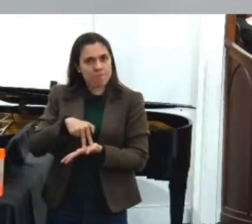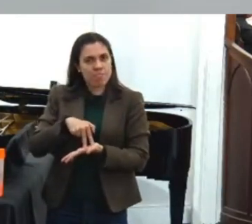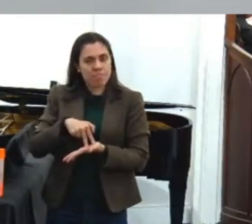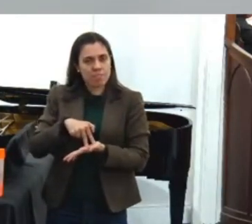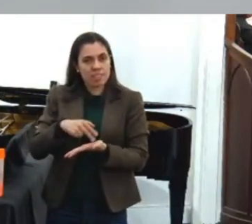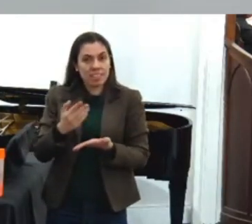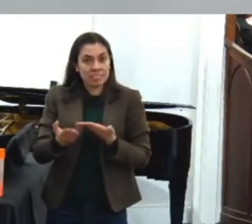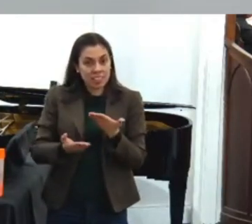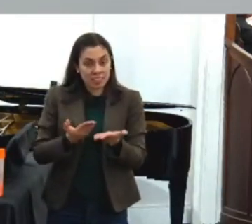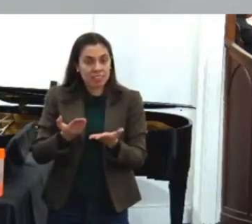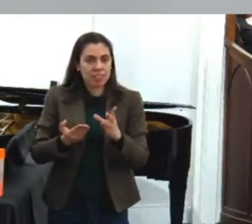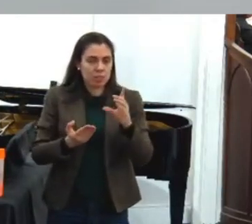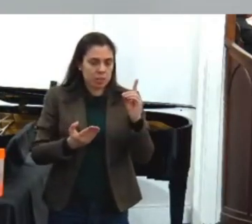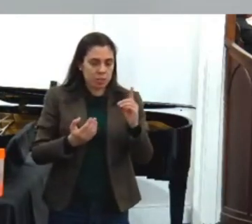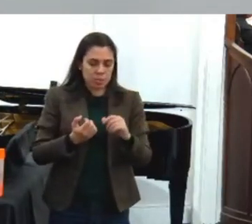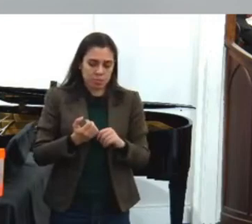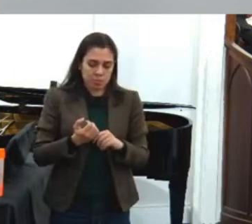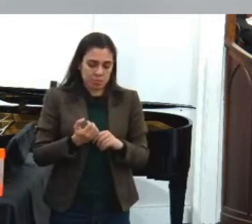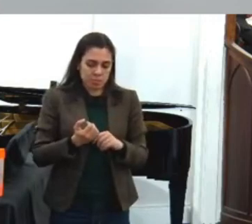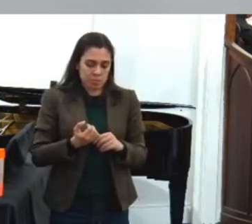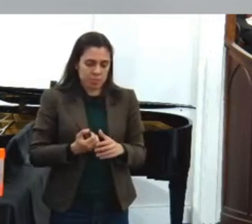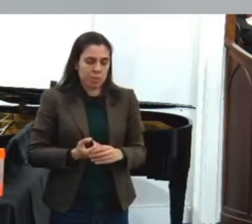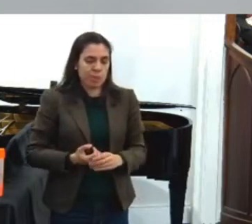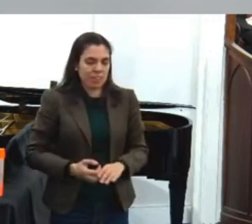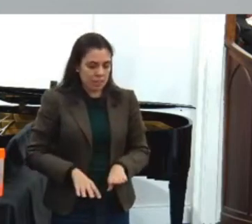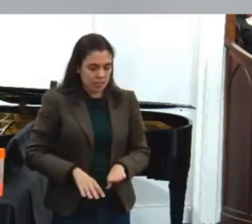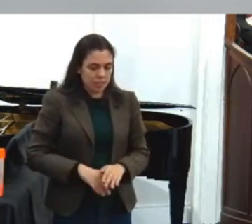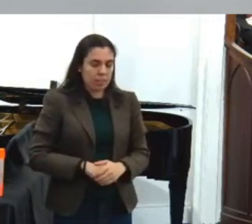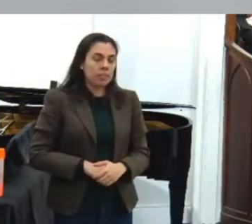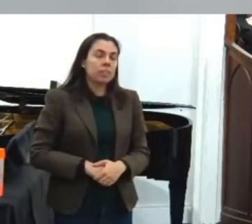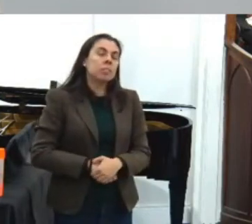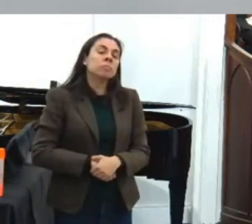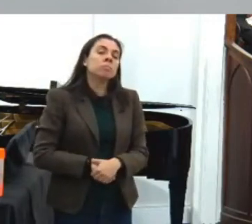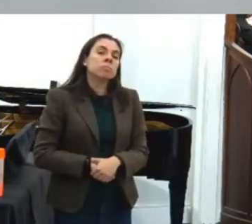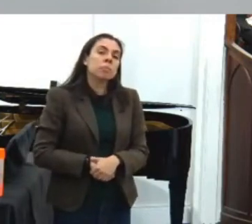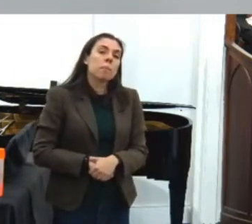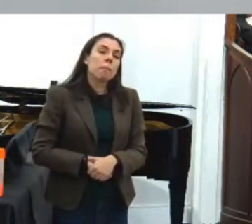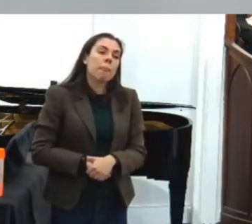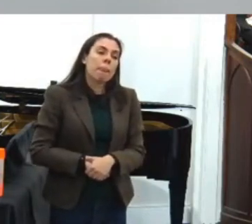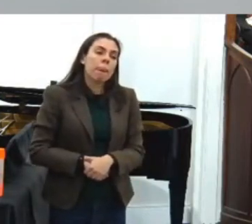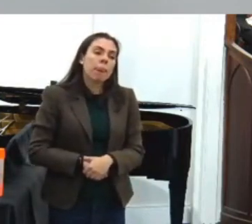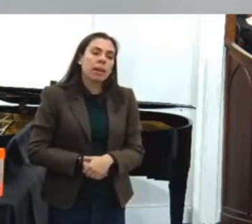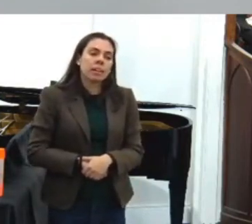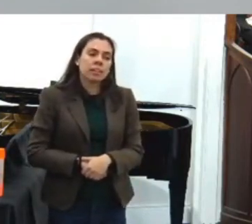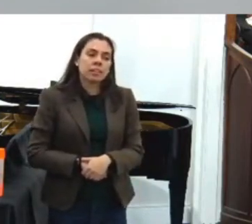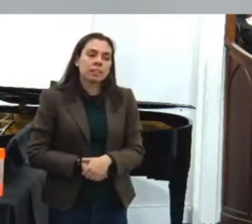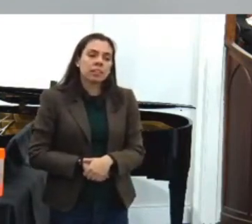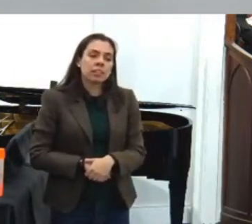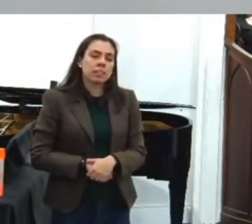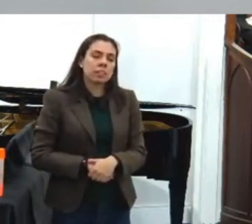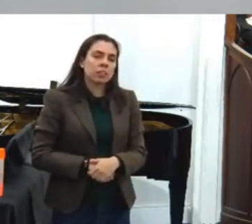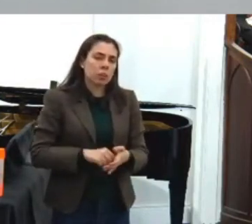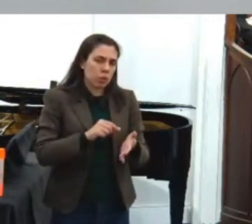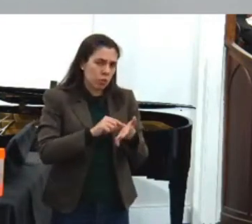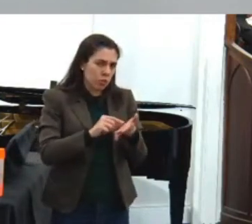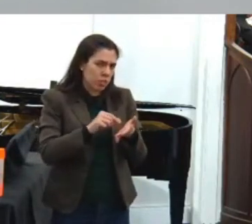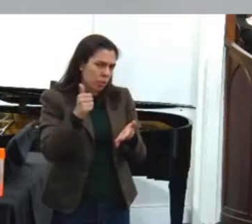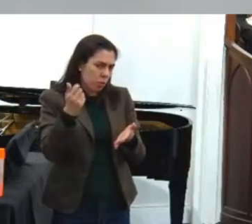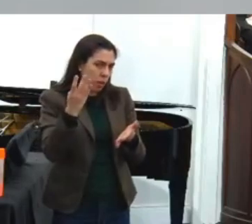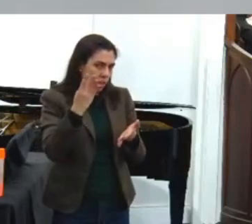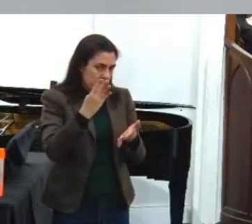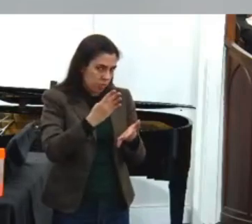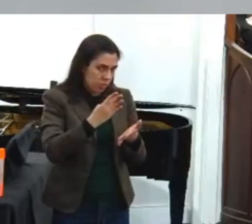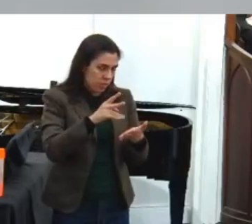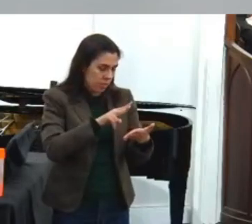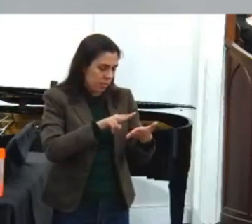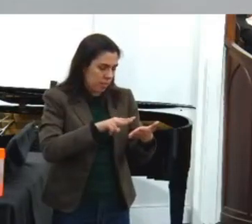Vamos ao texto que está diante de nós, olhando particularmente para o início do versículo